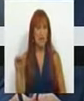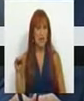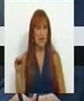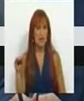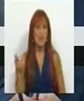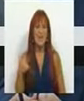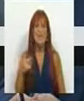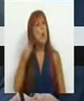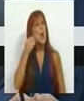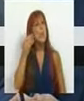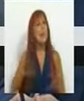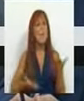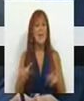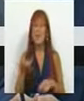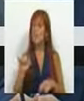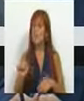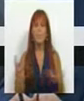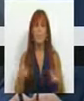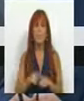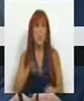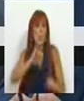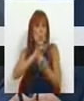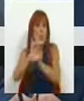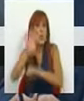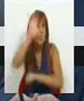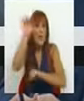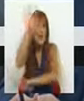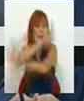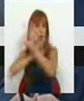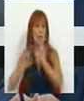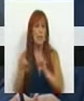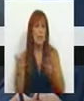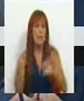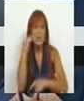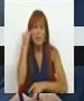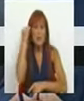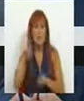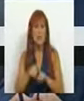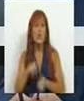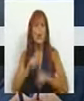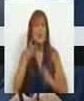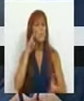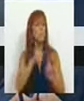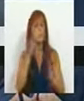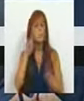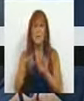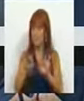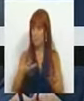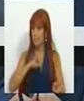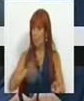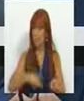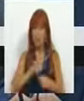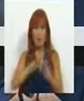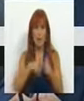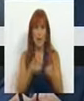2010. E também como é que compara esta situação com os restantes países europeus e, em particular, os que foram alvos, como Portugal,